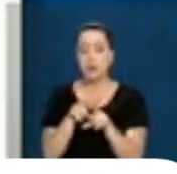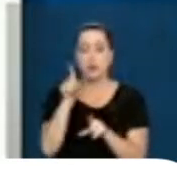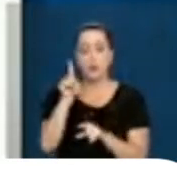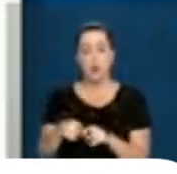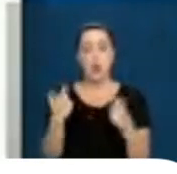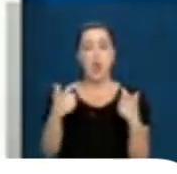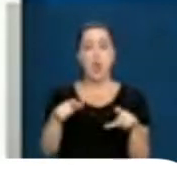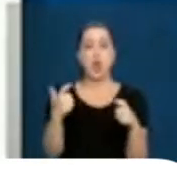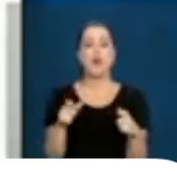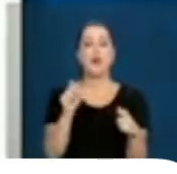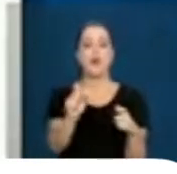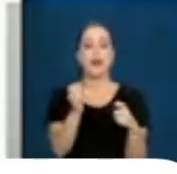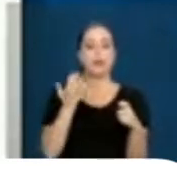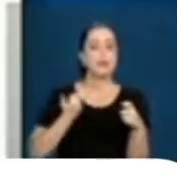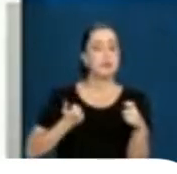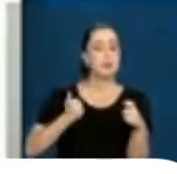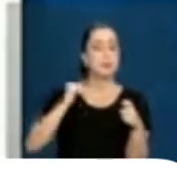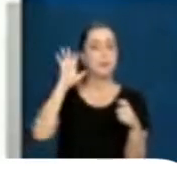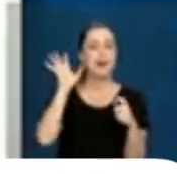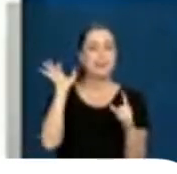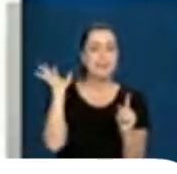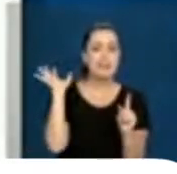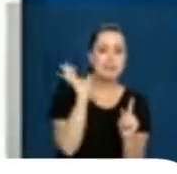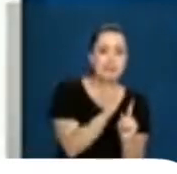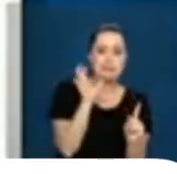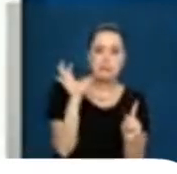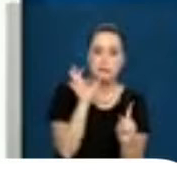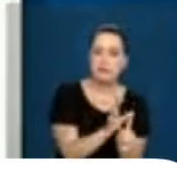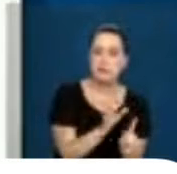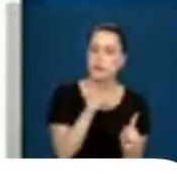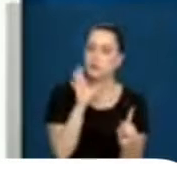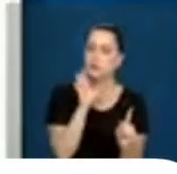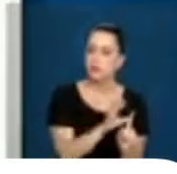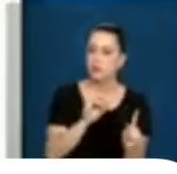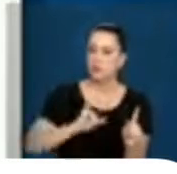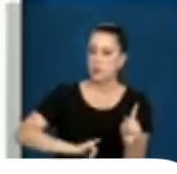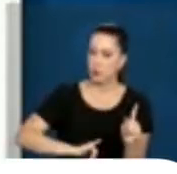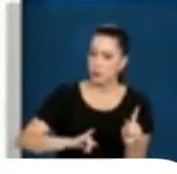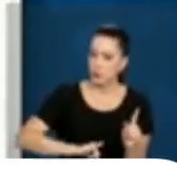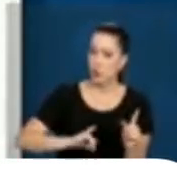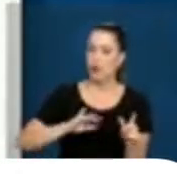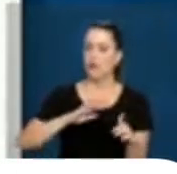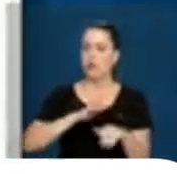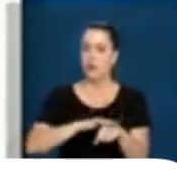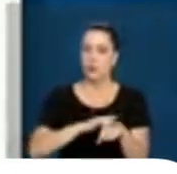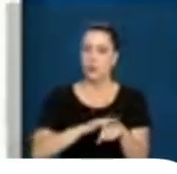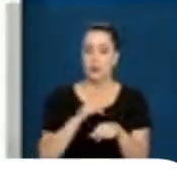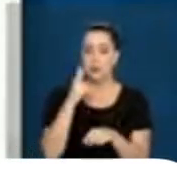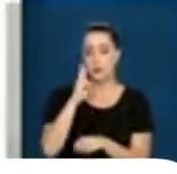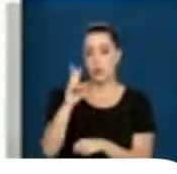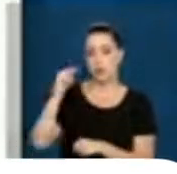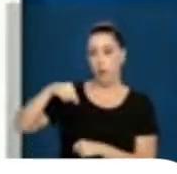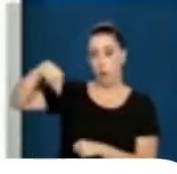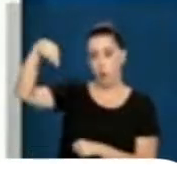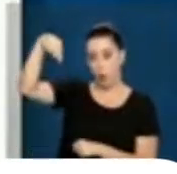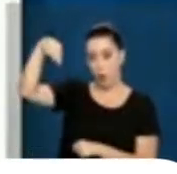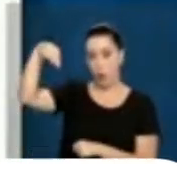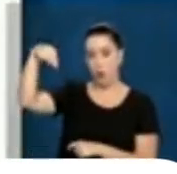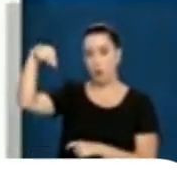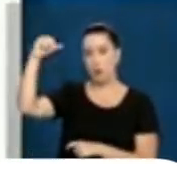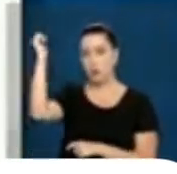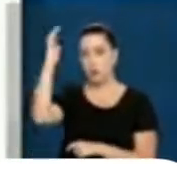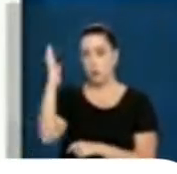saúde que estão mais impactadas pela doença neste momento. Então, temos ali a região norte do país, temos